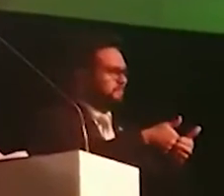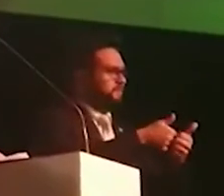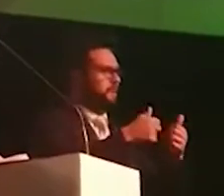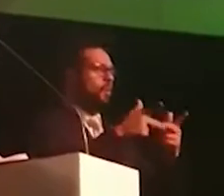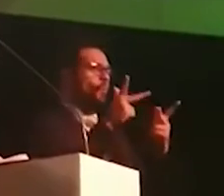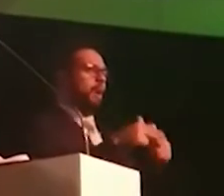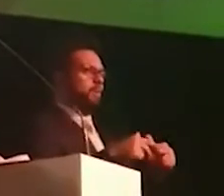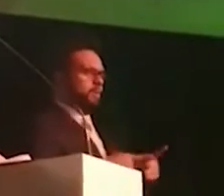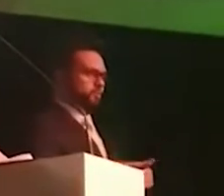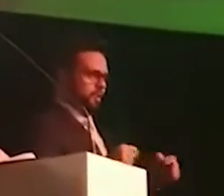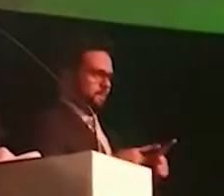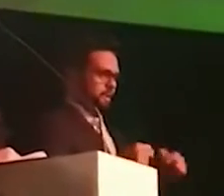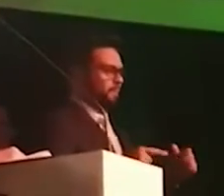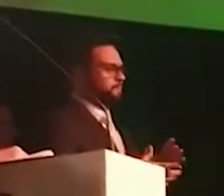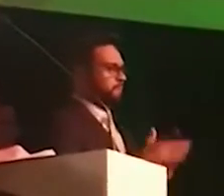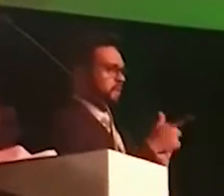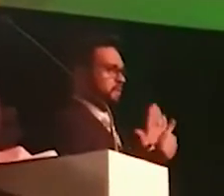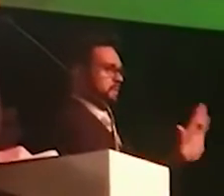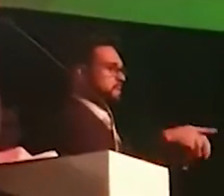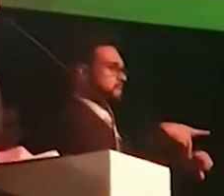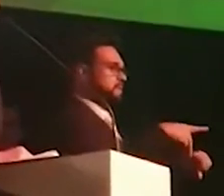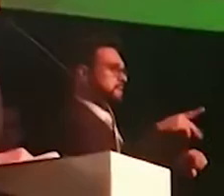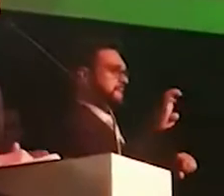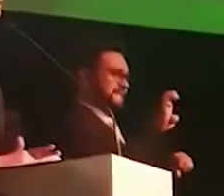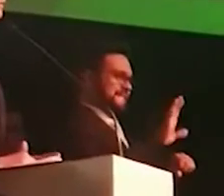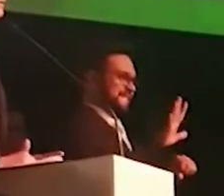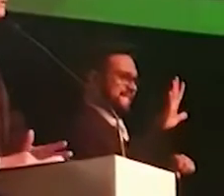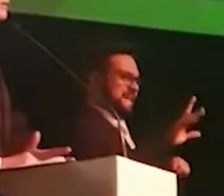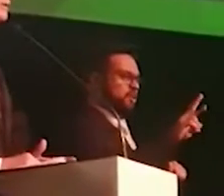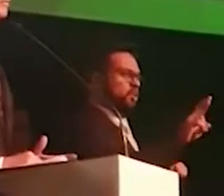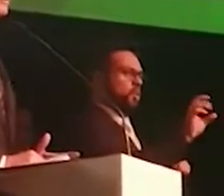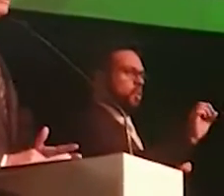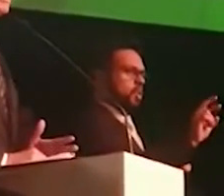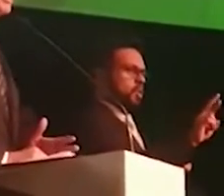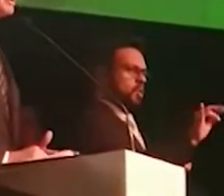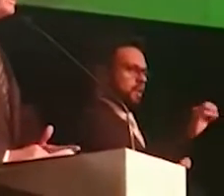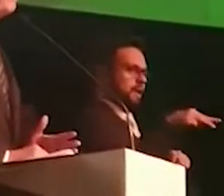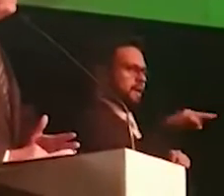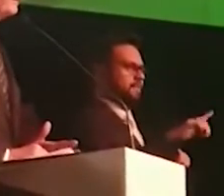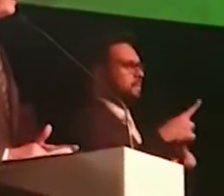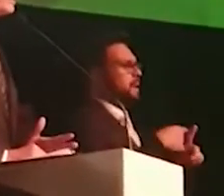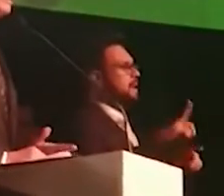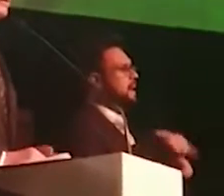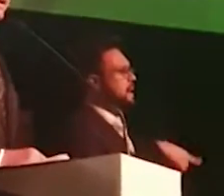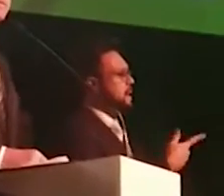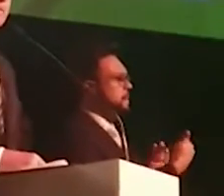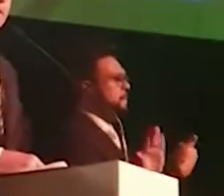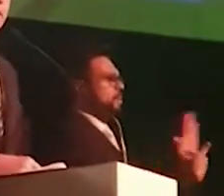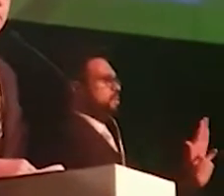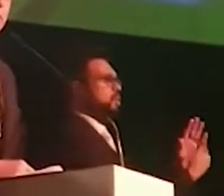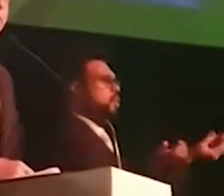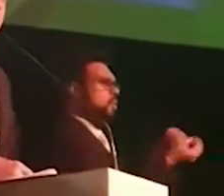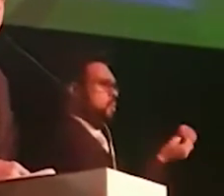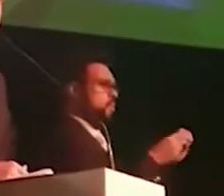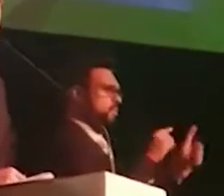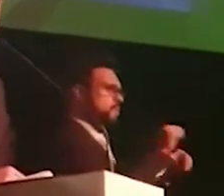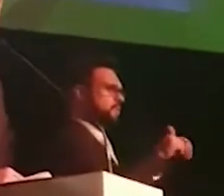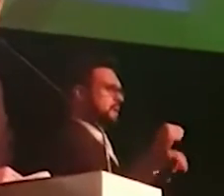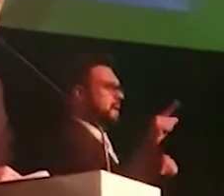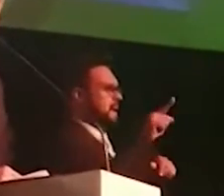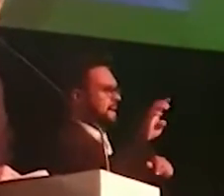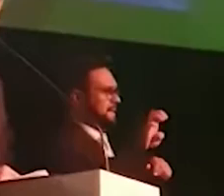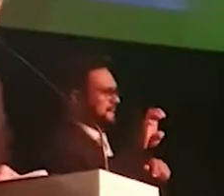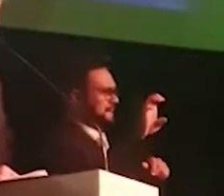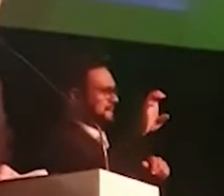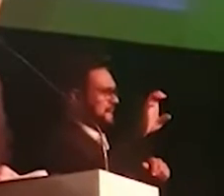Roraima porque é um exemplo daquilo que nós temos que buscar maneira de mudar. É um estado que